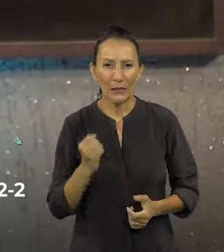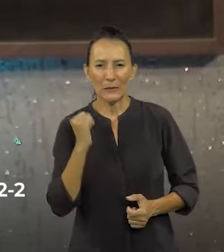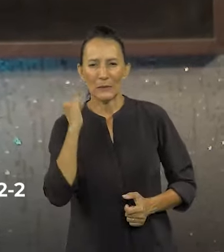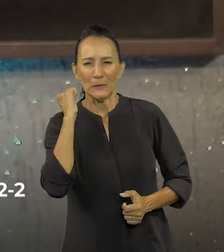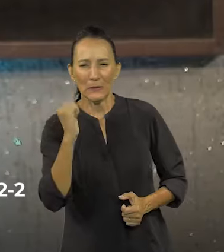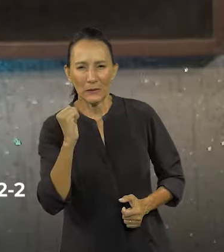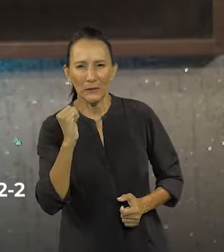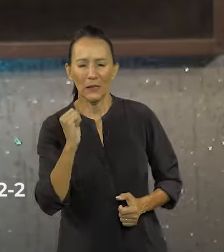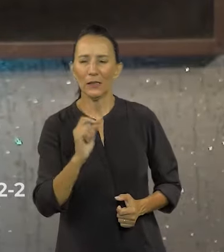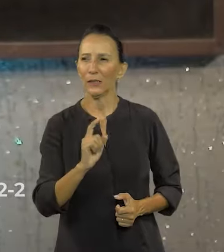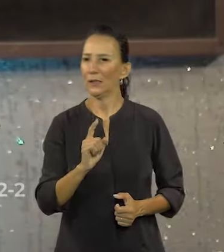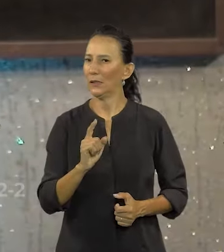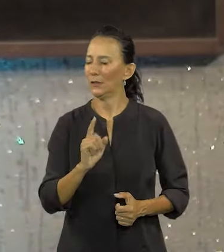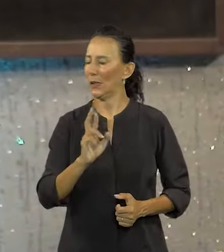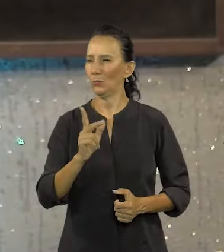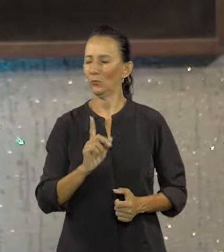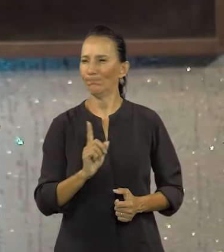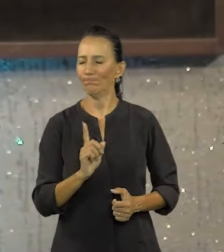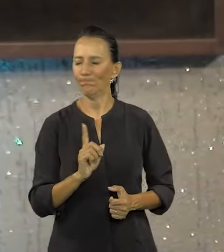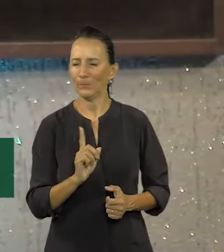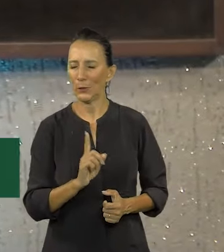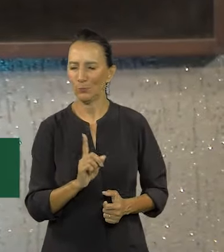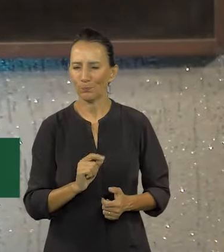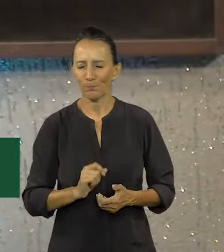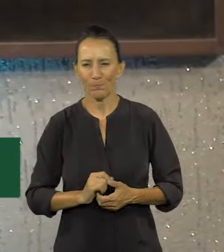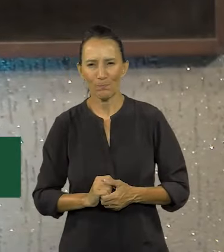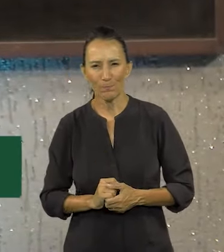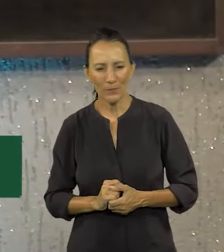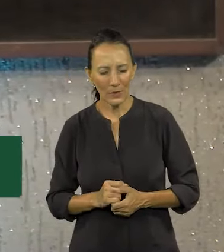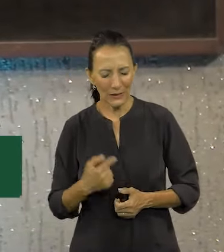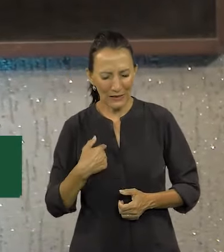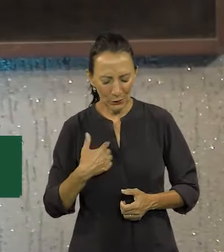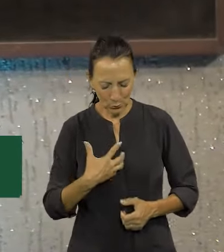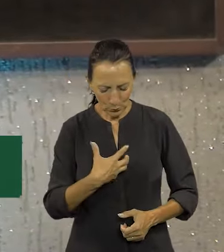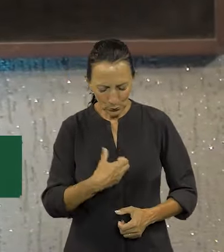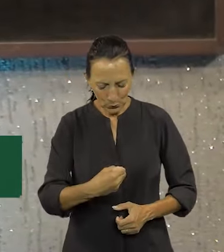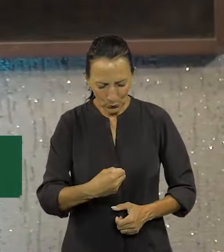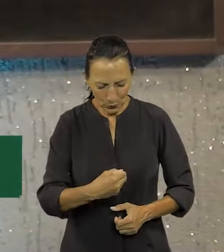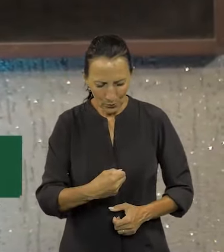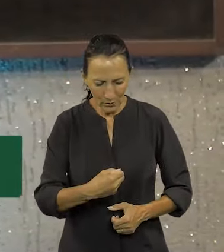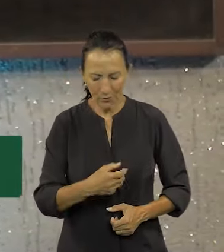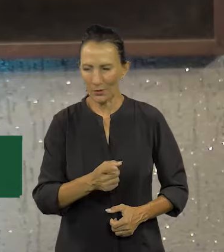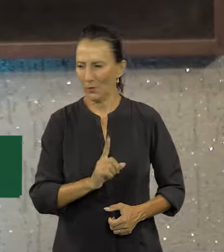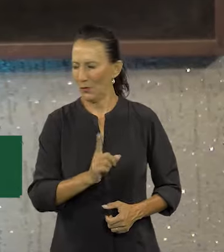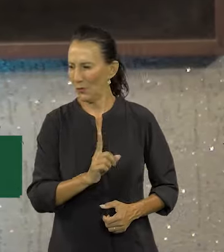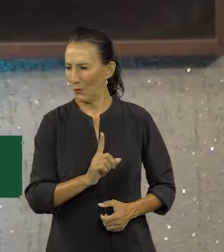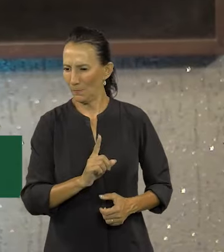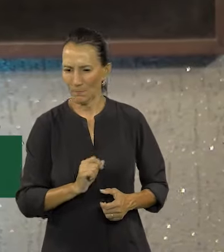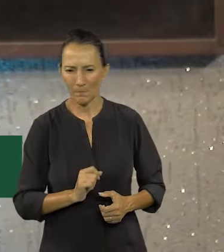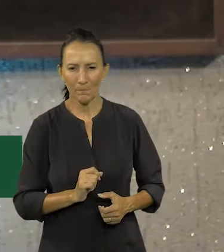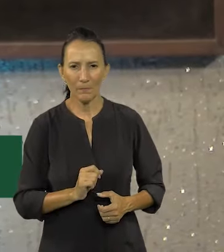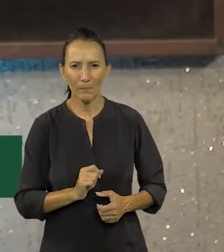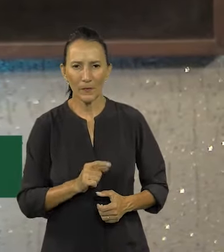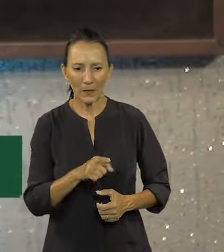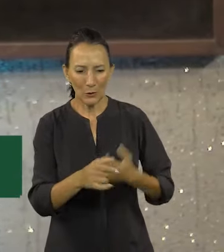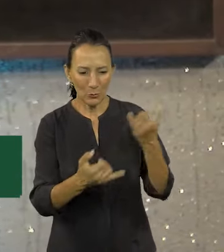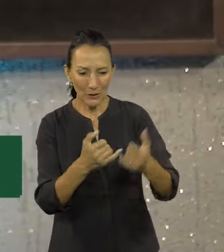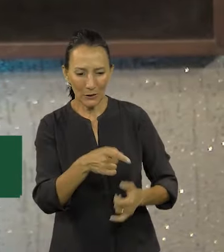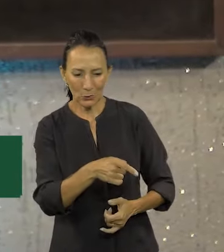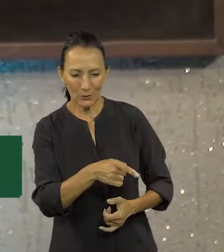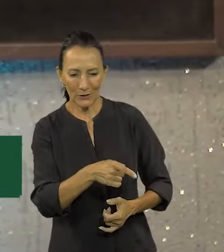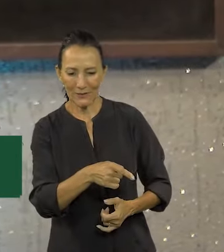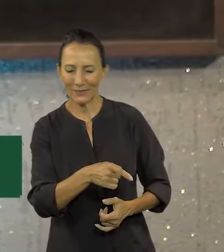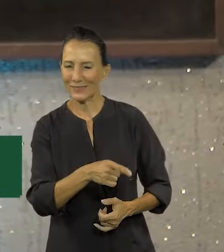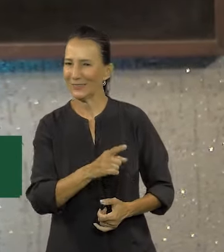matar não vou me matar eu não vou brincar com isso porque é como